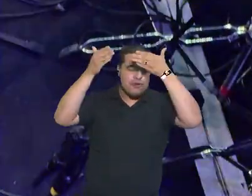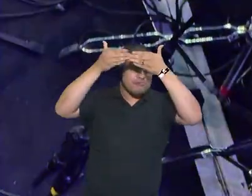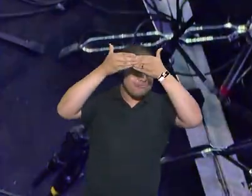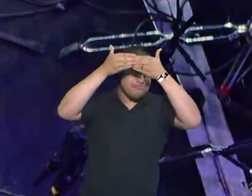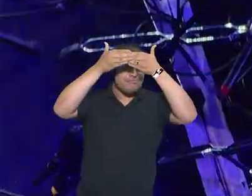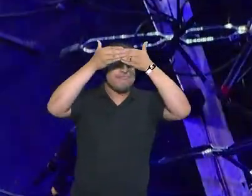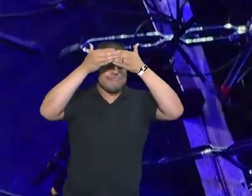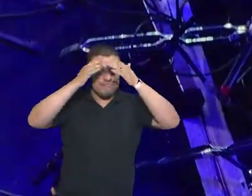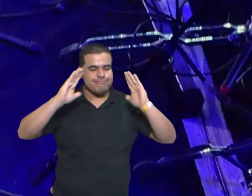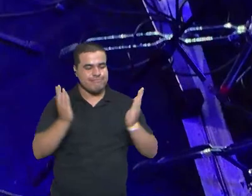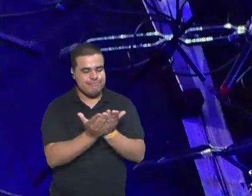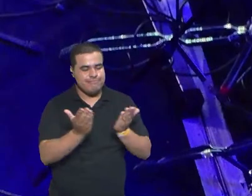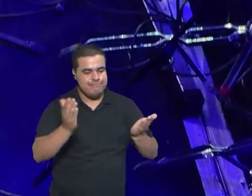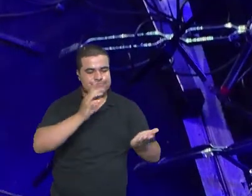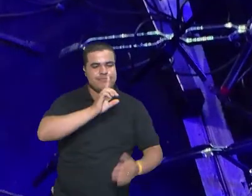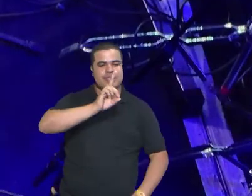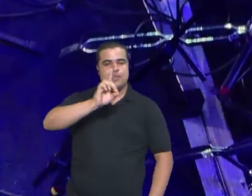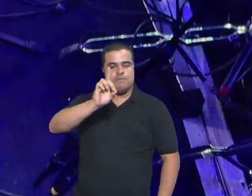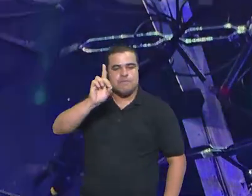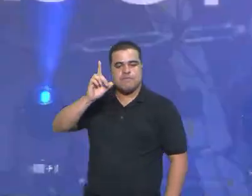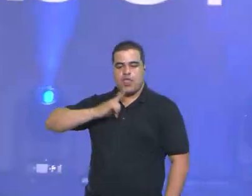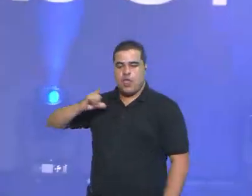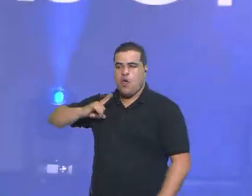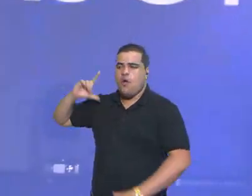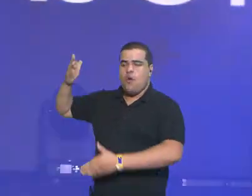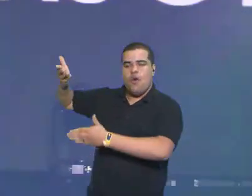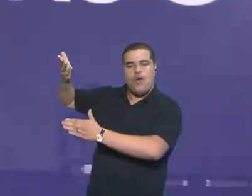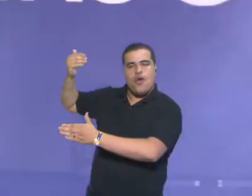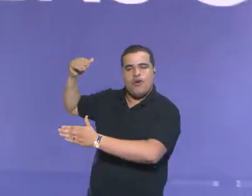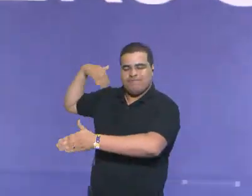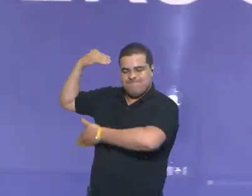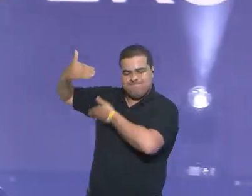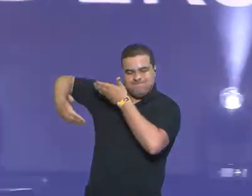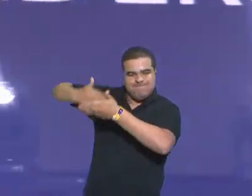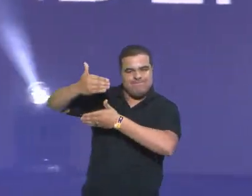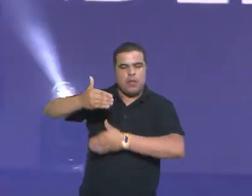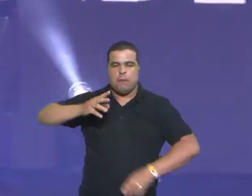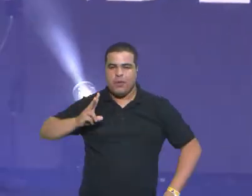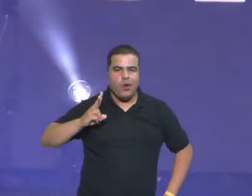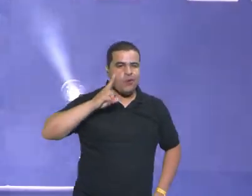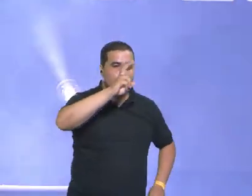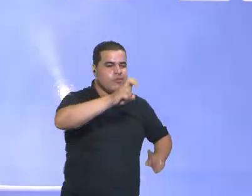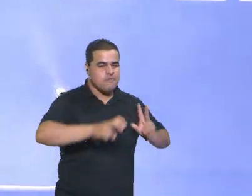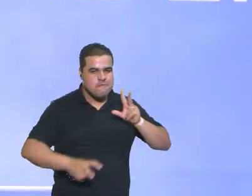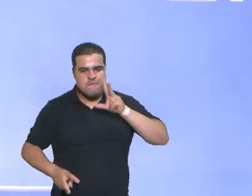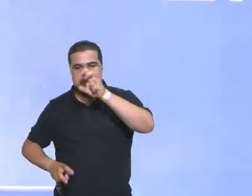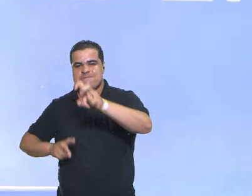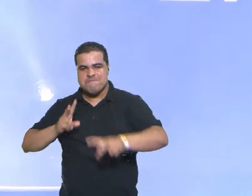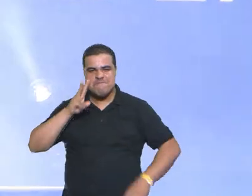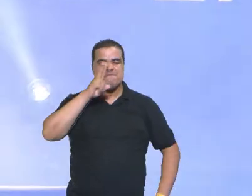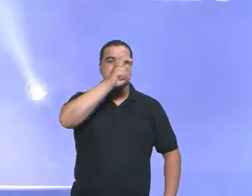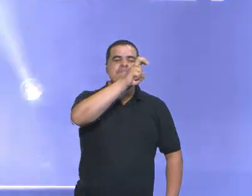me segurando uma espada na mão o meu currículo é de Gabriel